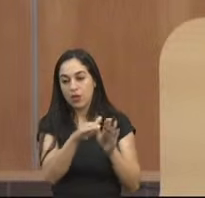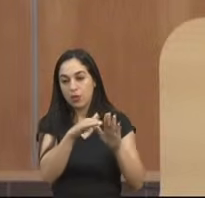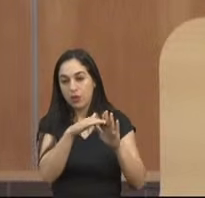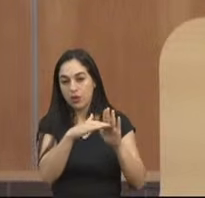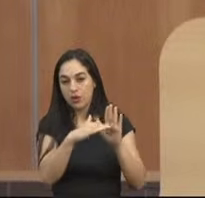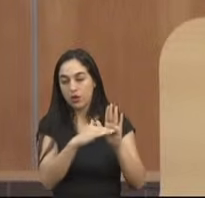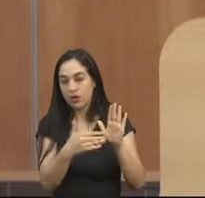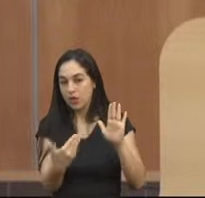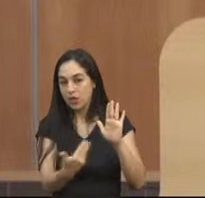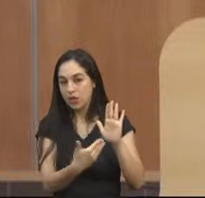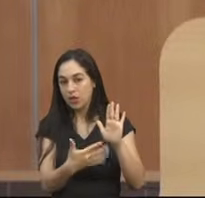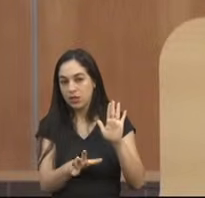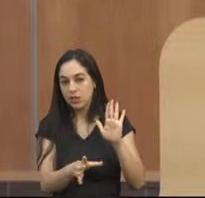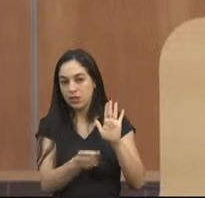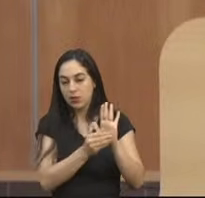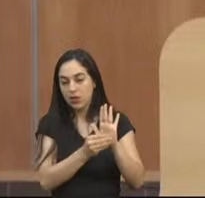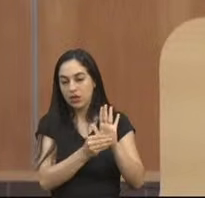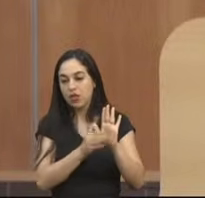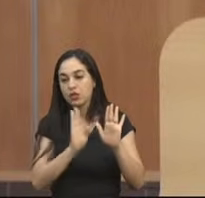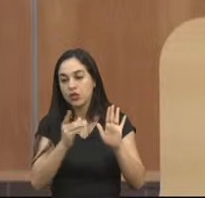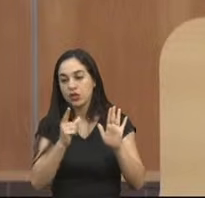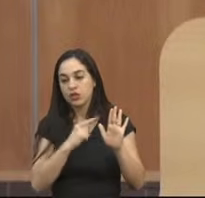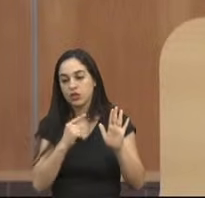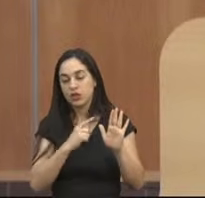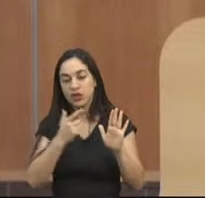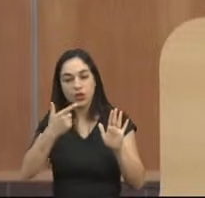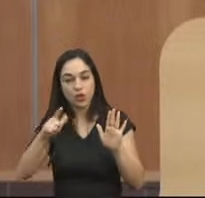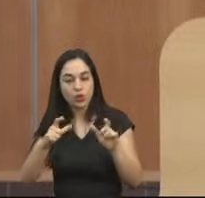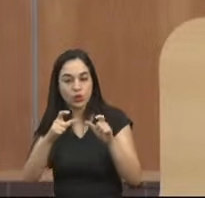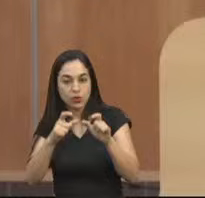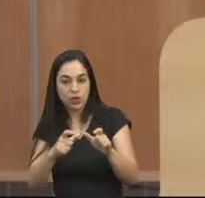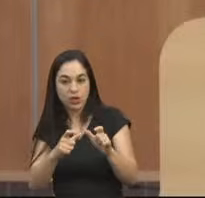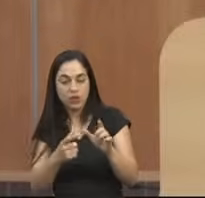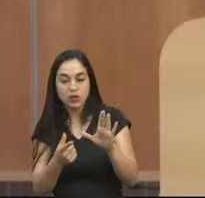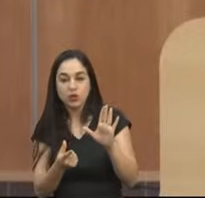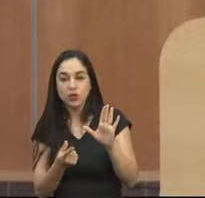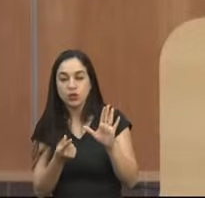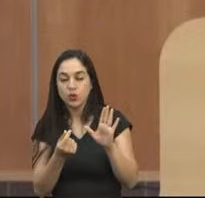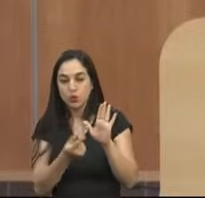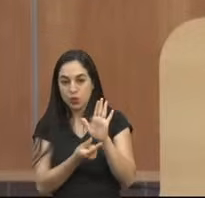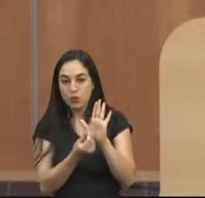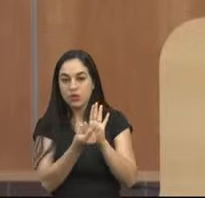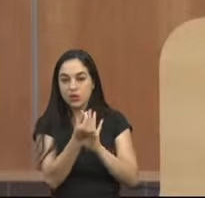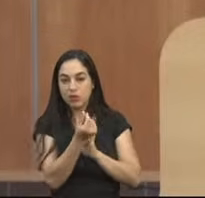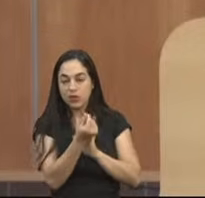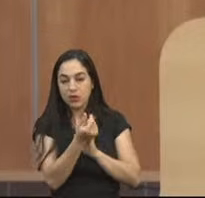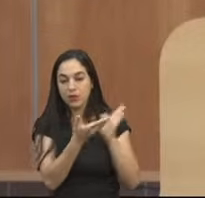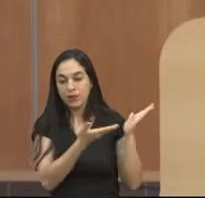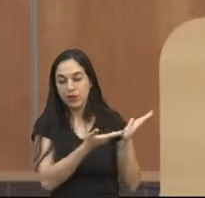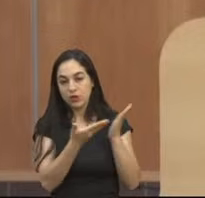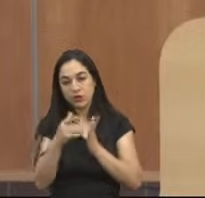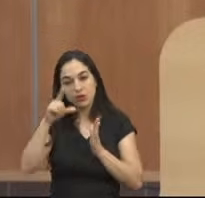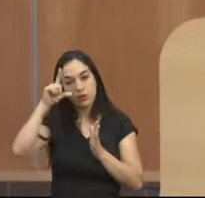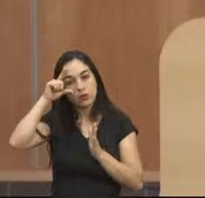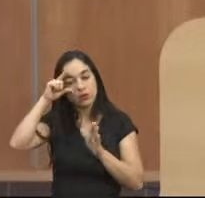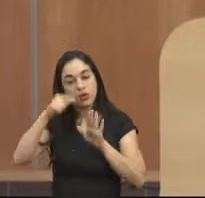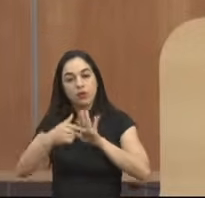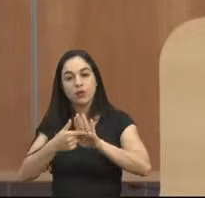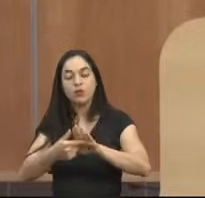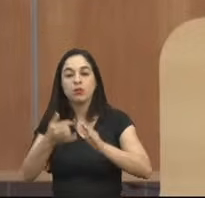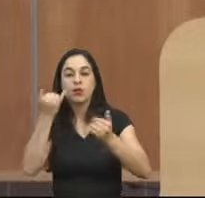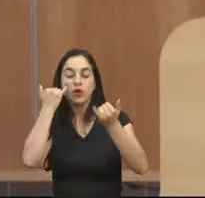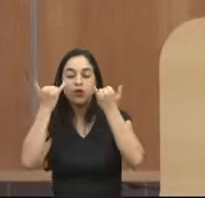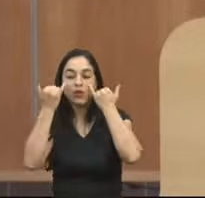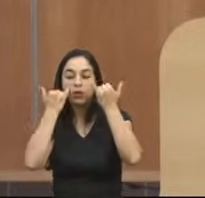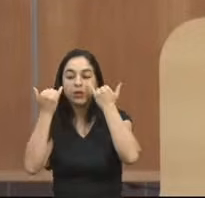nessas emendas aqui, elas já estavam previstos em outros pontos do orçamento. Eu trouxe ali para o Jean agora uma informação